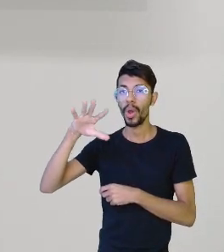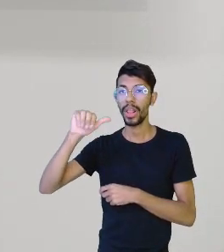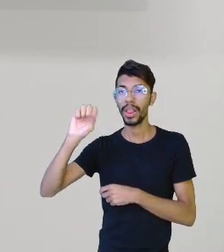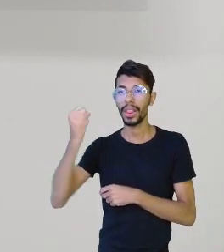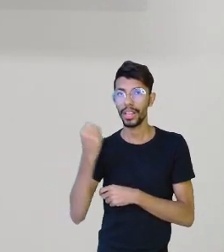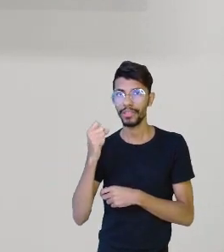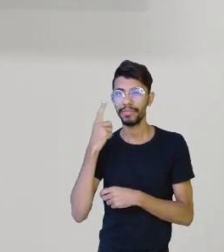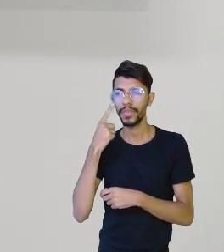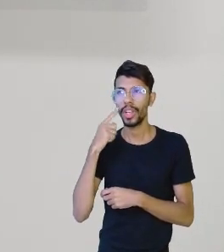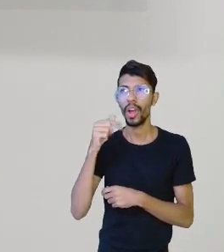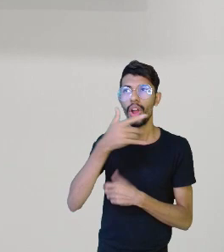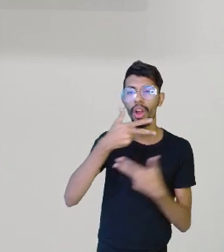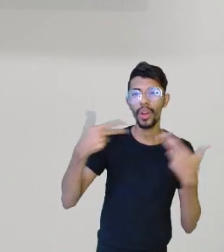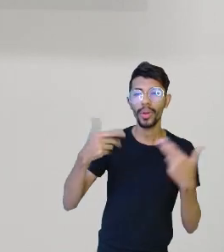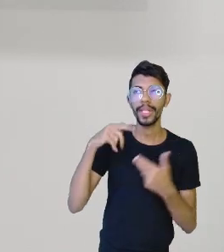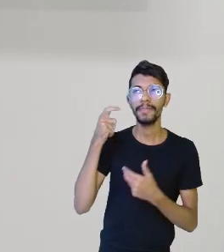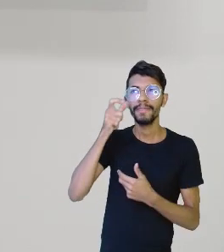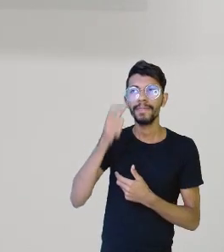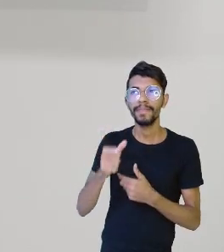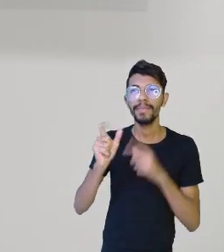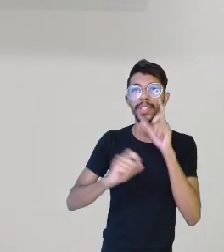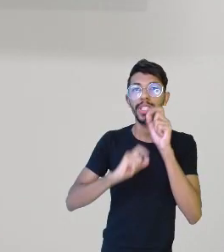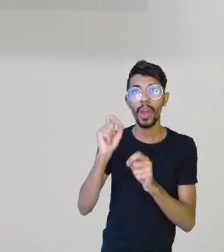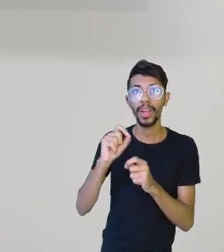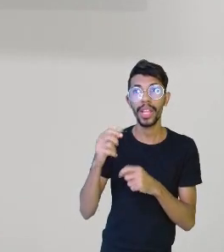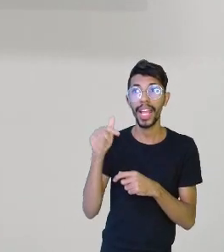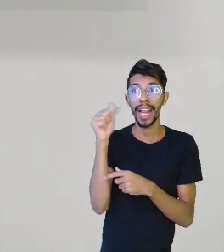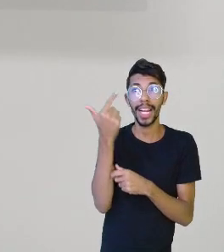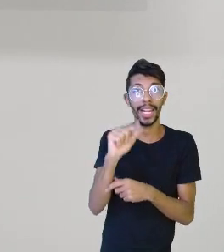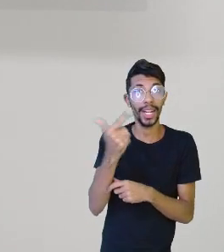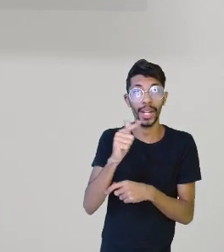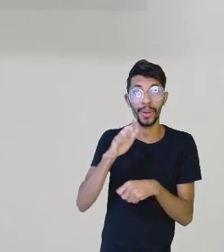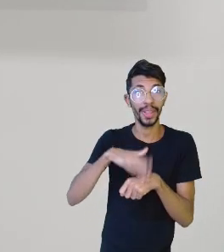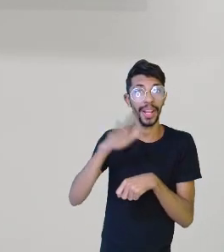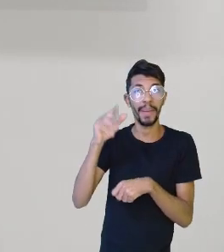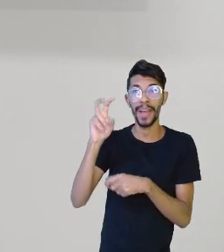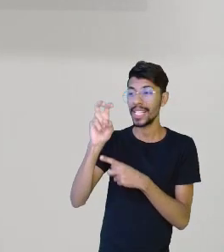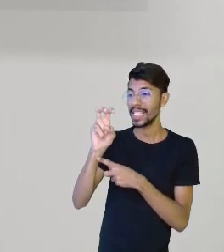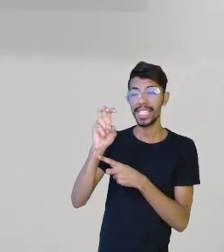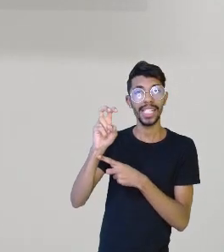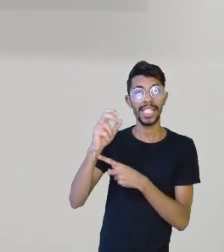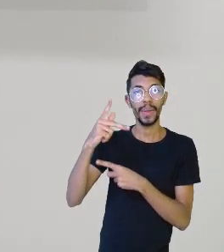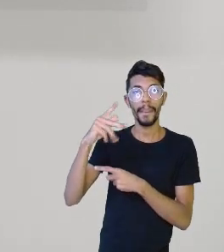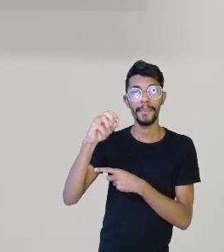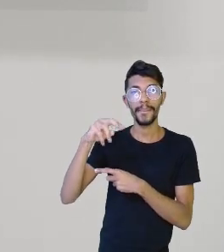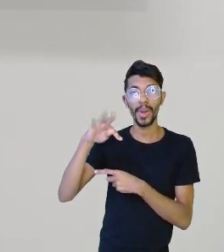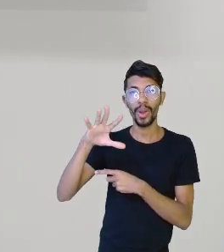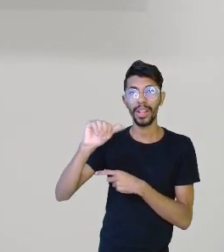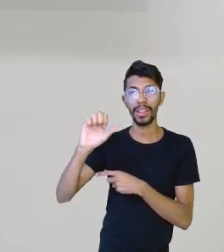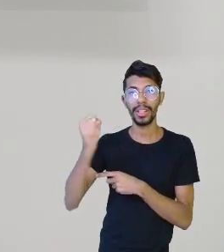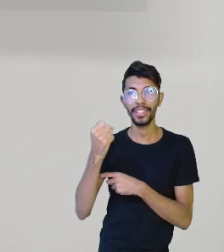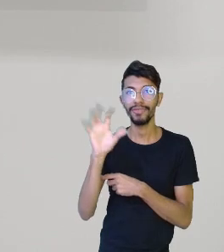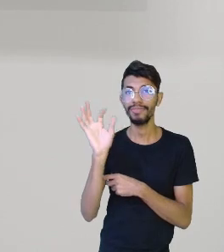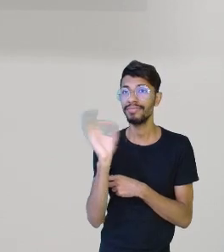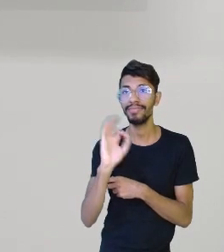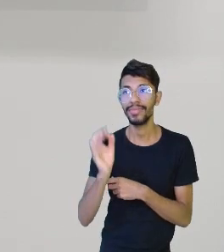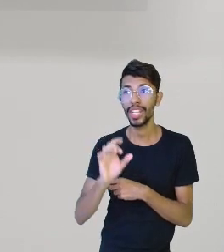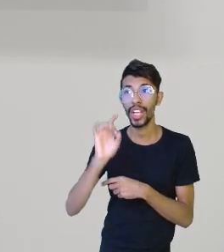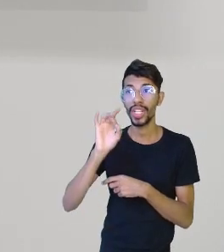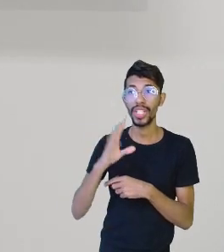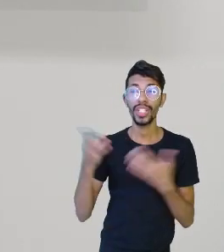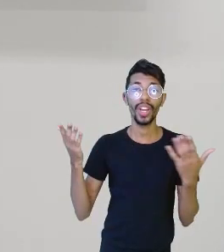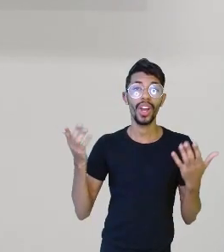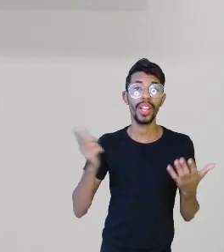Cinco Pontas? É que ele não tem 5 pontas mais. Pois é interessante, né? Ele não tem mais 5 pontas, agora ele só